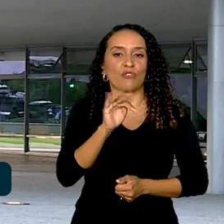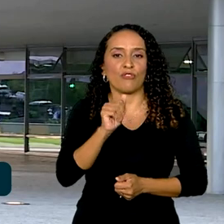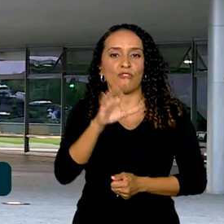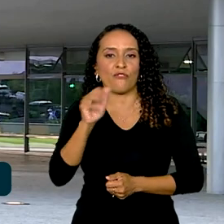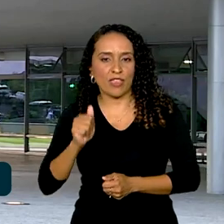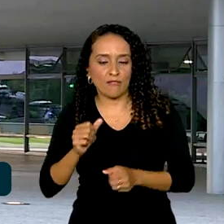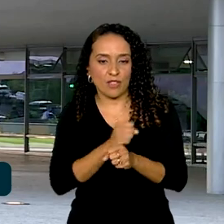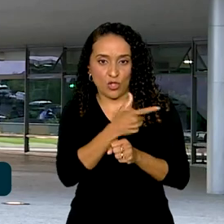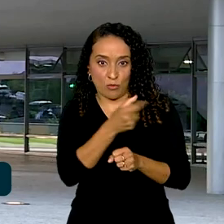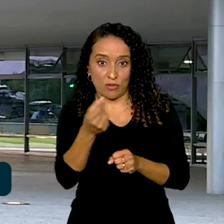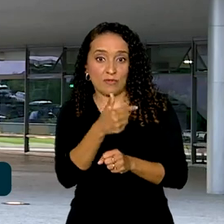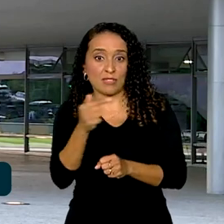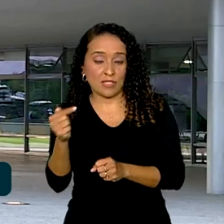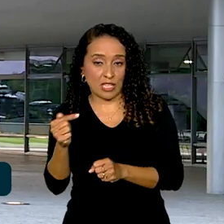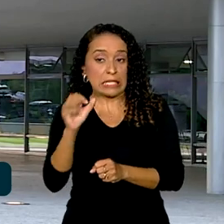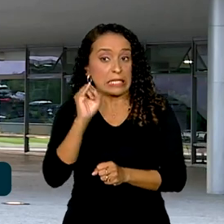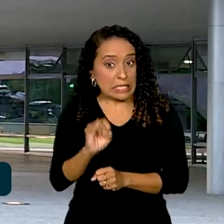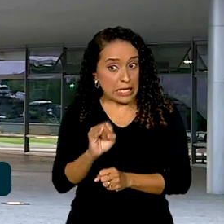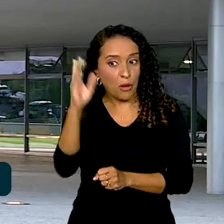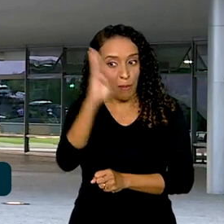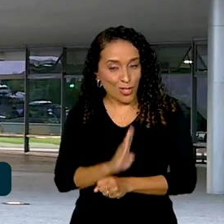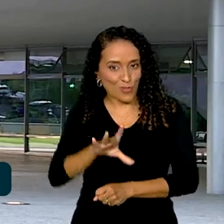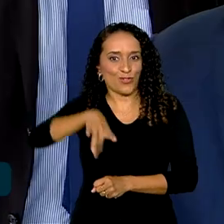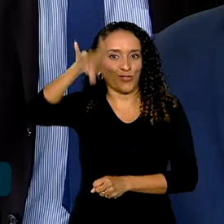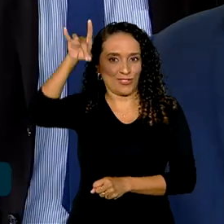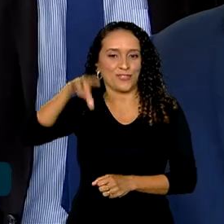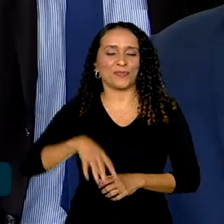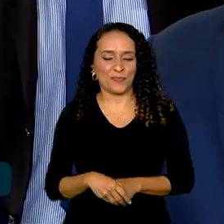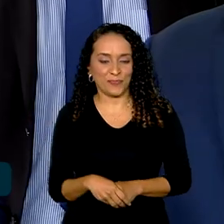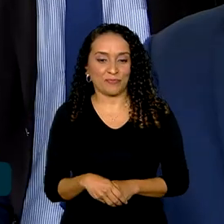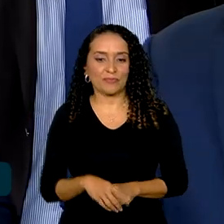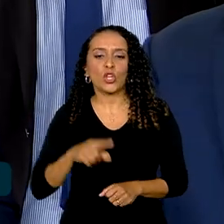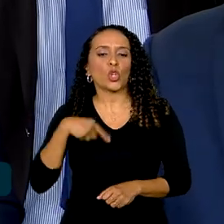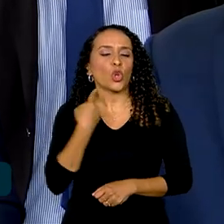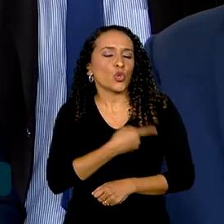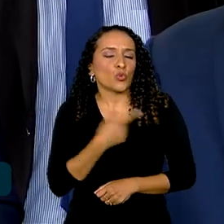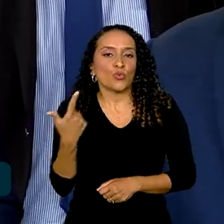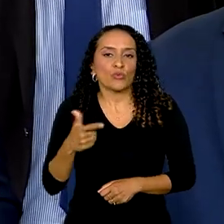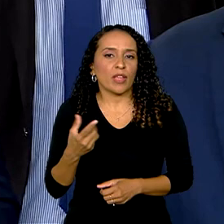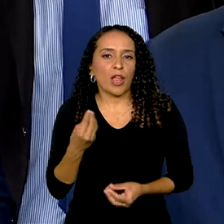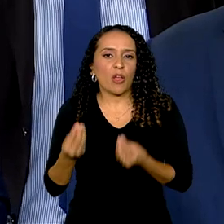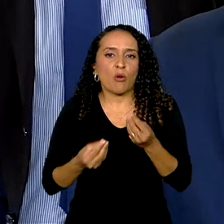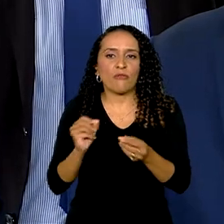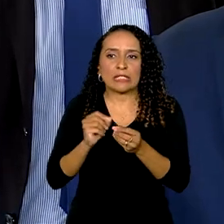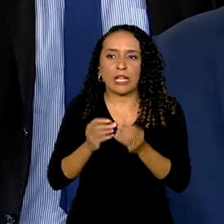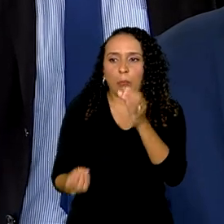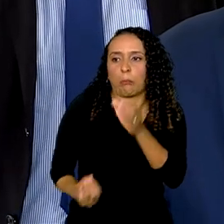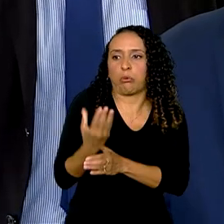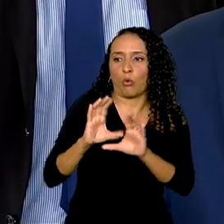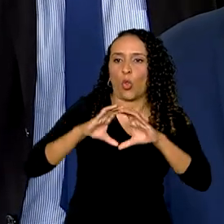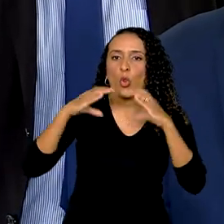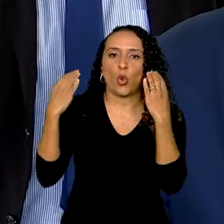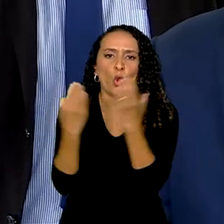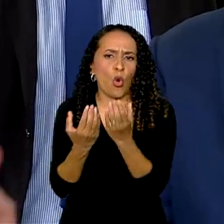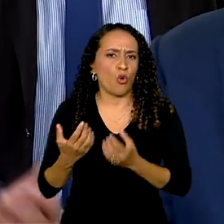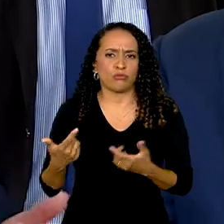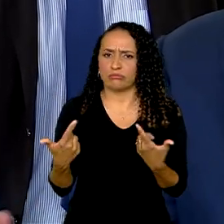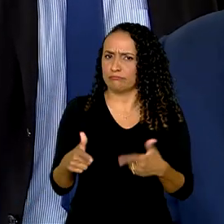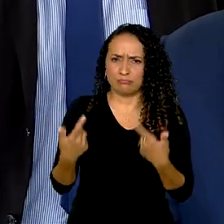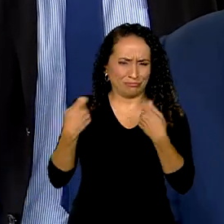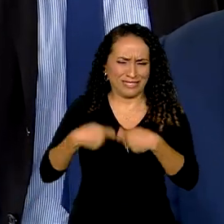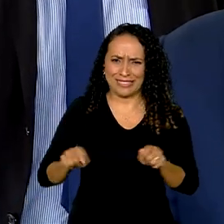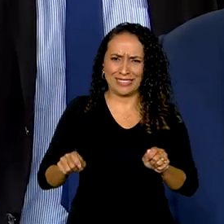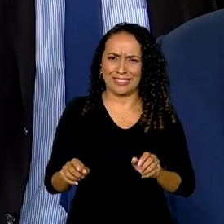2027, caso o Brasil seja o escolhido. Nós não teremos que fazer novos estádios, nós não teremos que construir